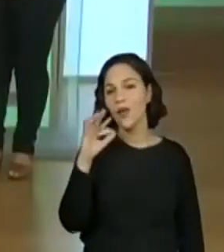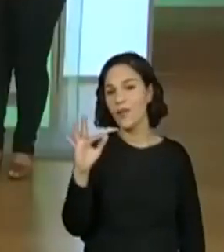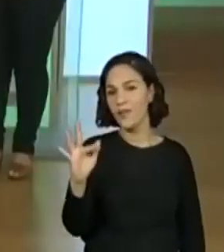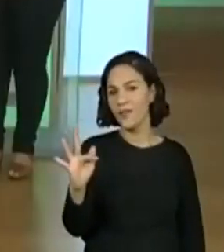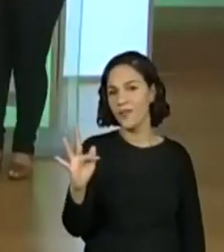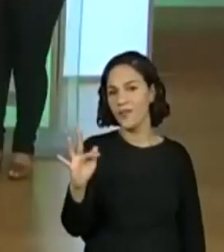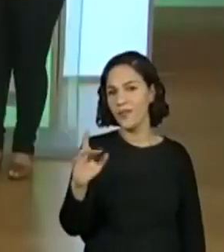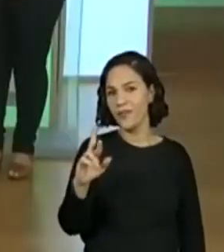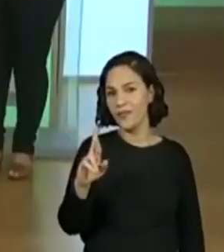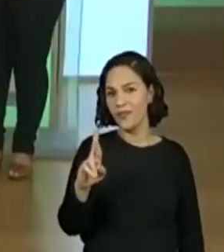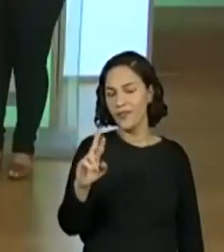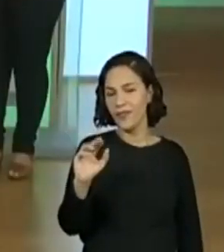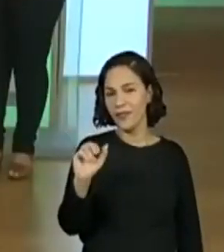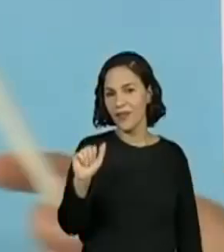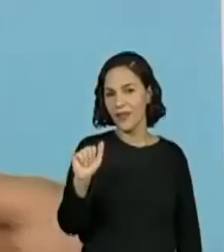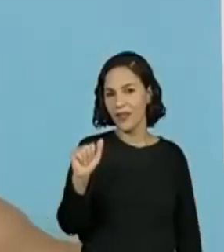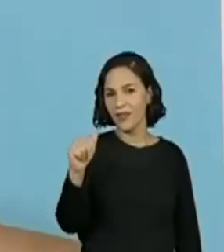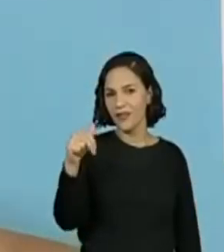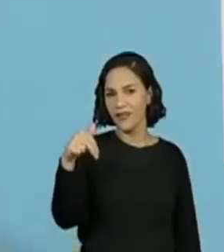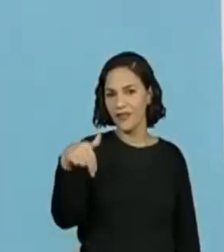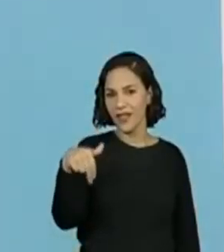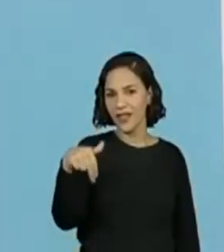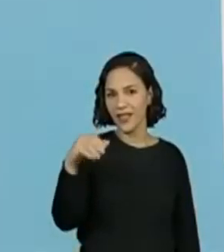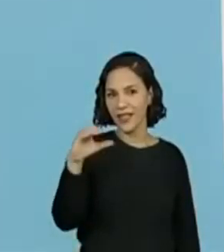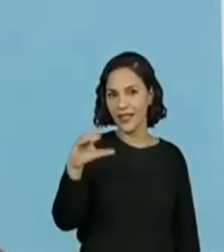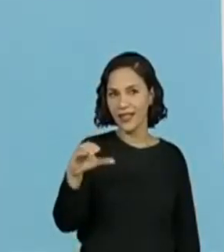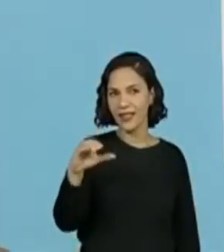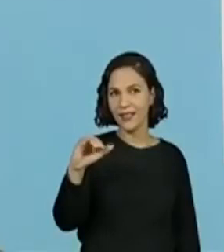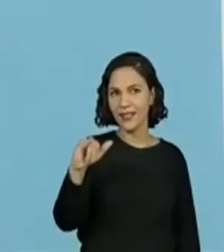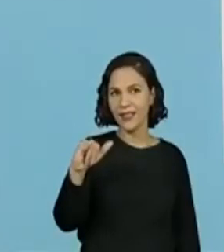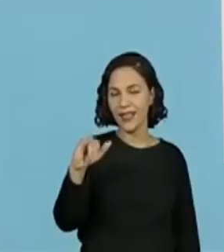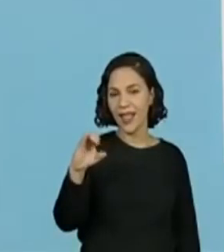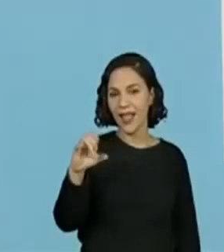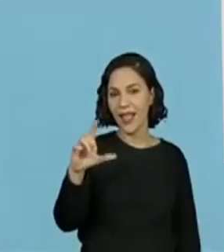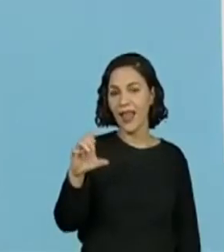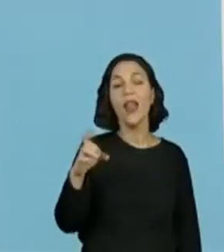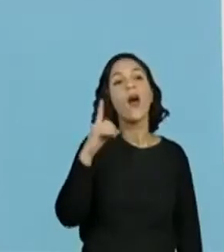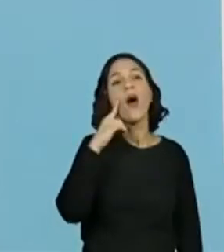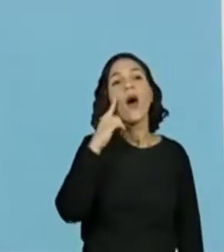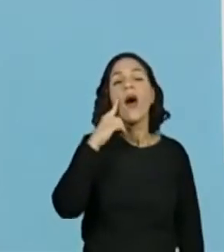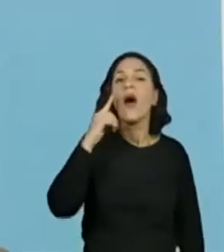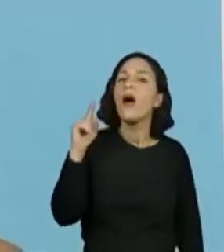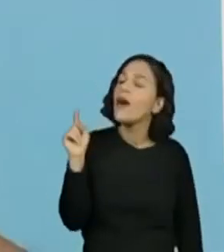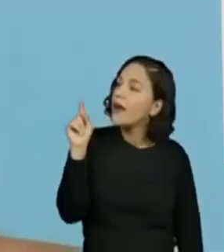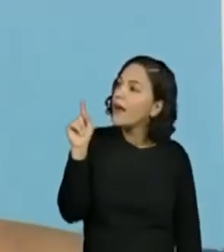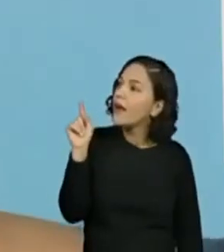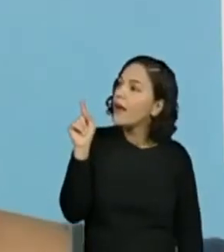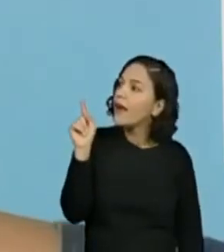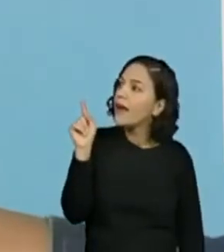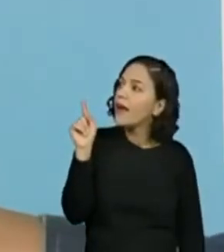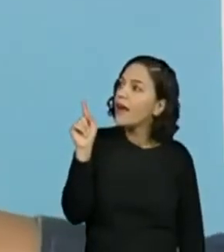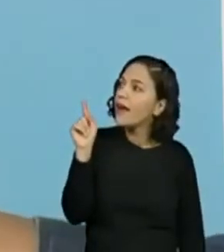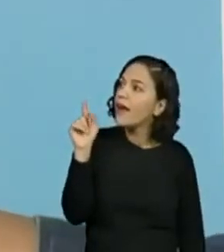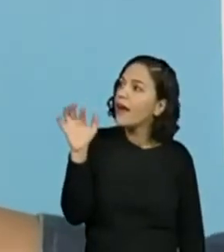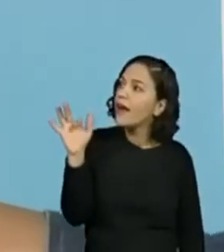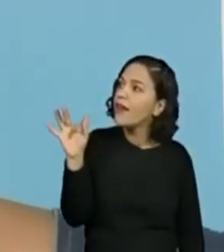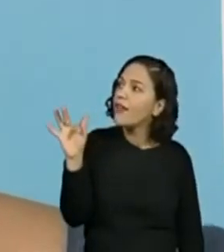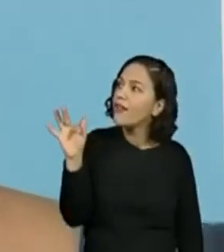Franciele. Olha lá. Ó, eu quero procurar frango, isso? Isso. Ó,